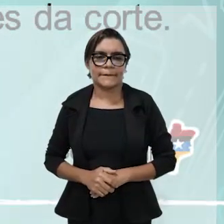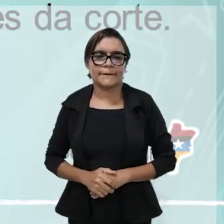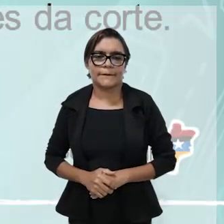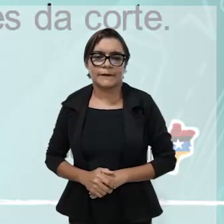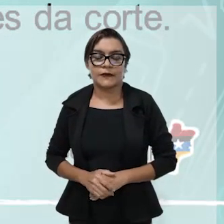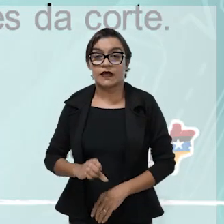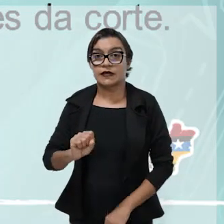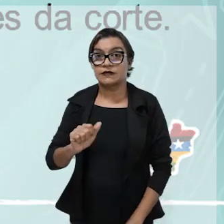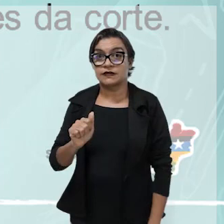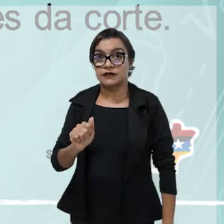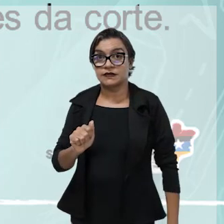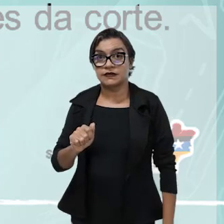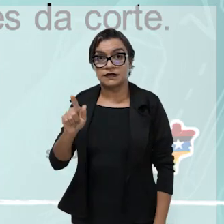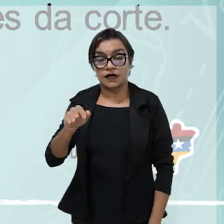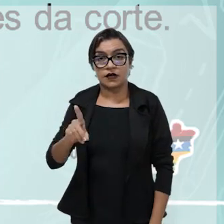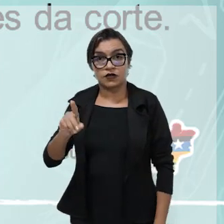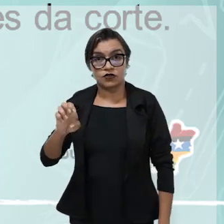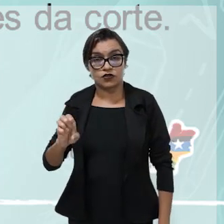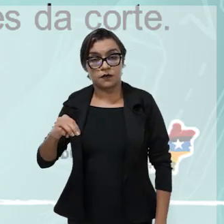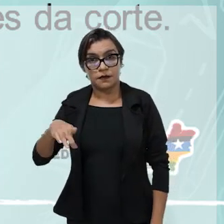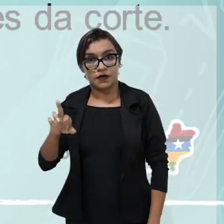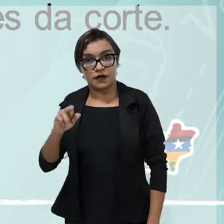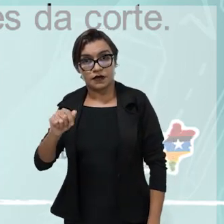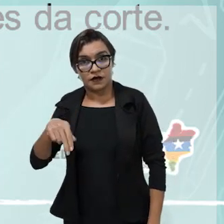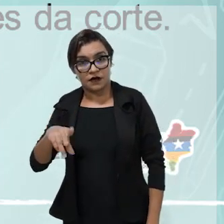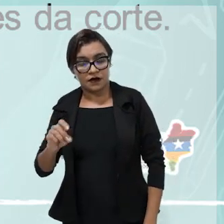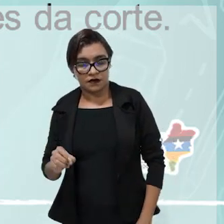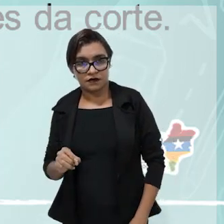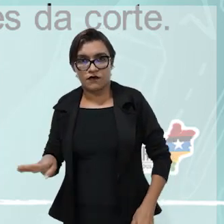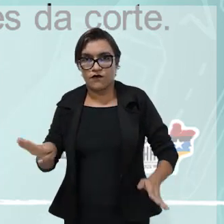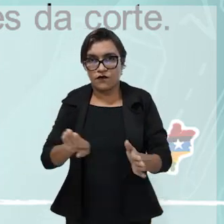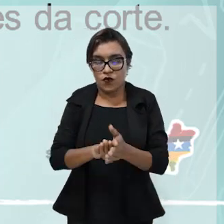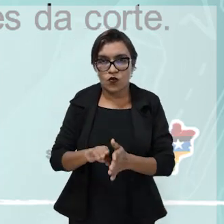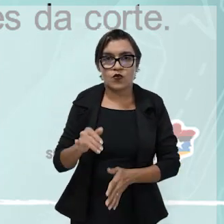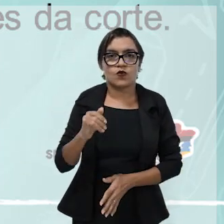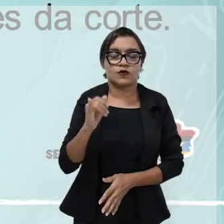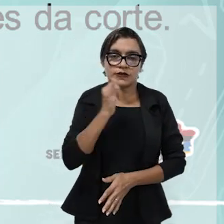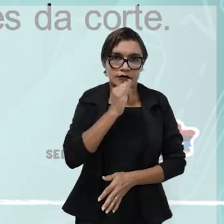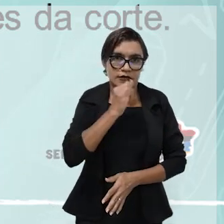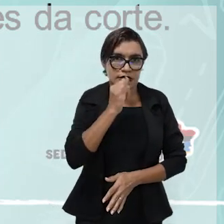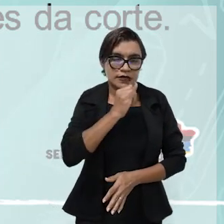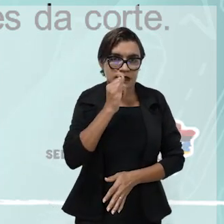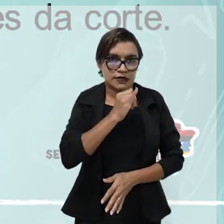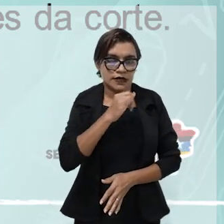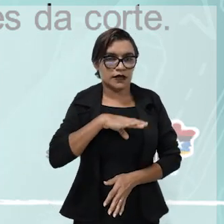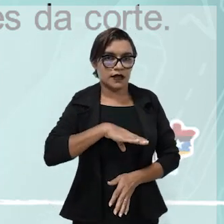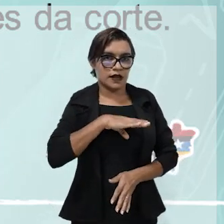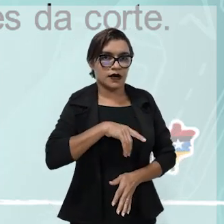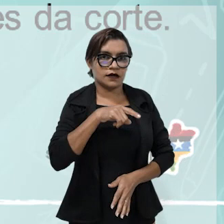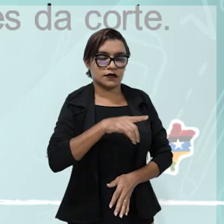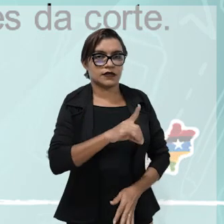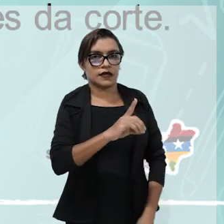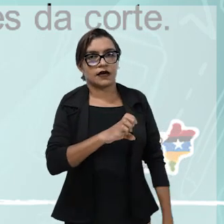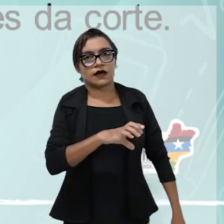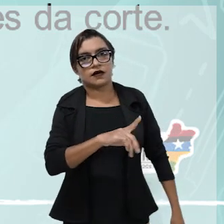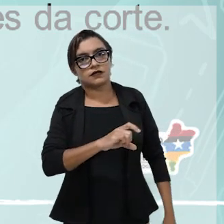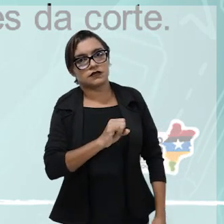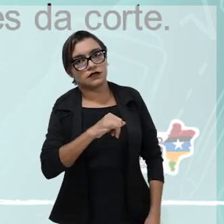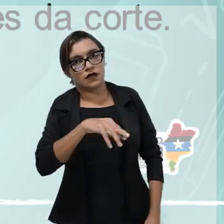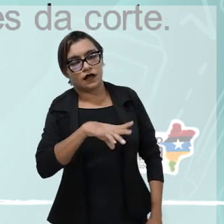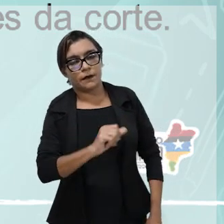Sá de Miranda. Quando Sá de Miranda regressa de sua viagem à Itália, levando para Portugal o decassílabo, o